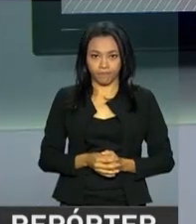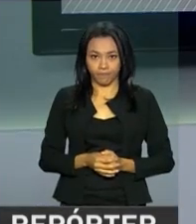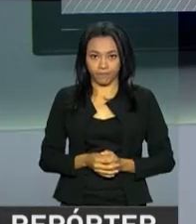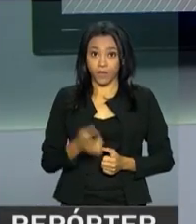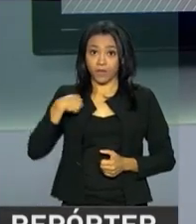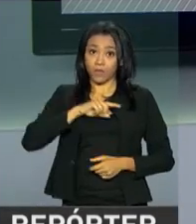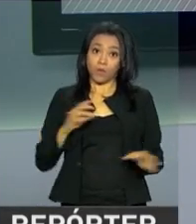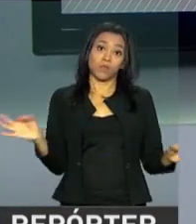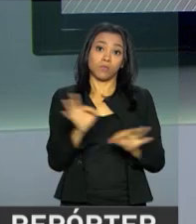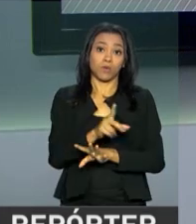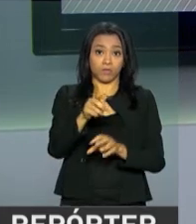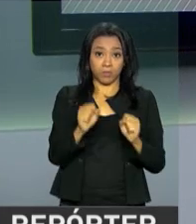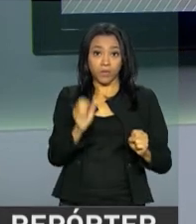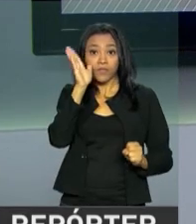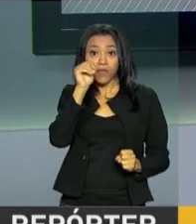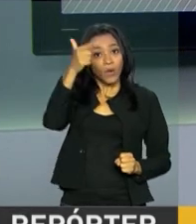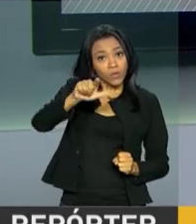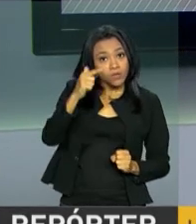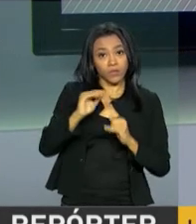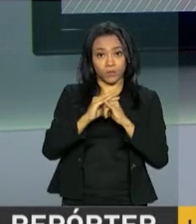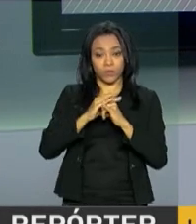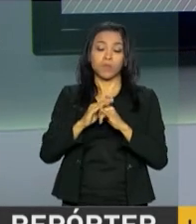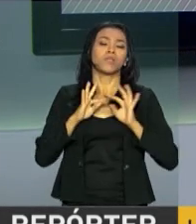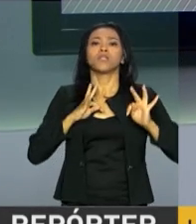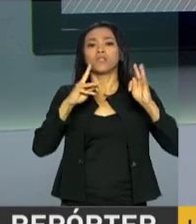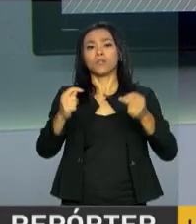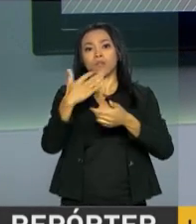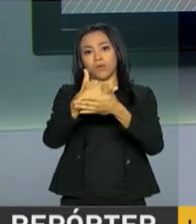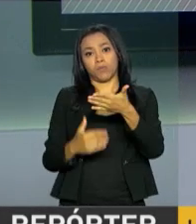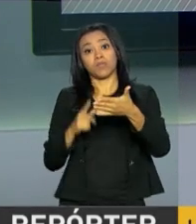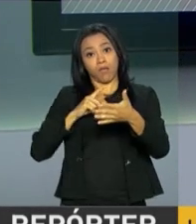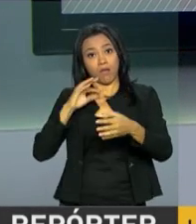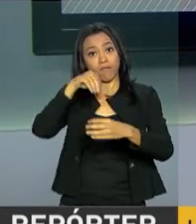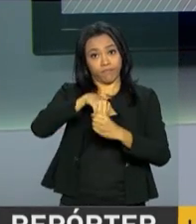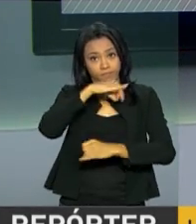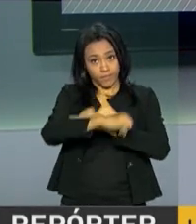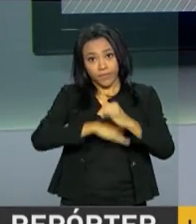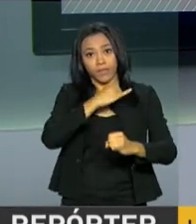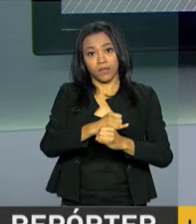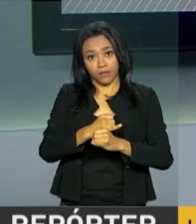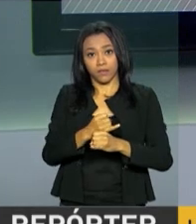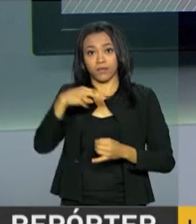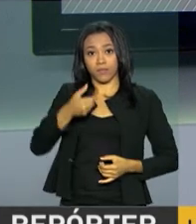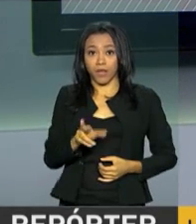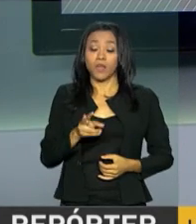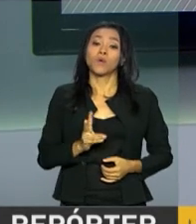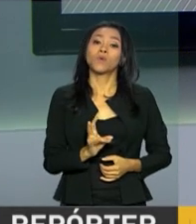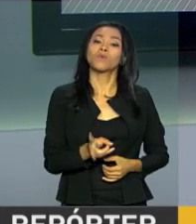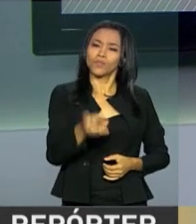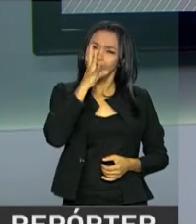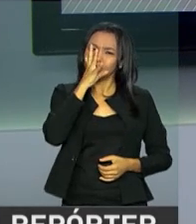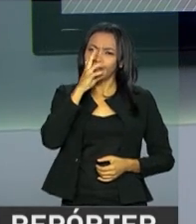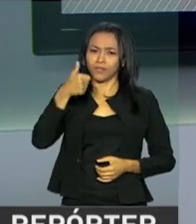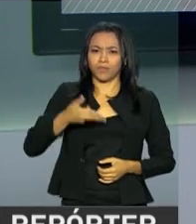nós ficamos por aqui você pode rever as reportagens no youtube e toda nossa programação também está na página da nbr na internet